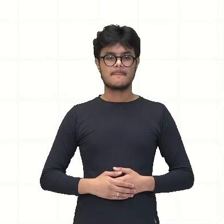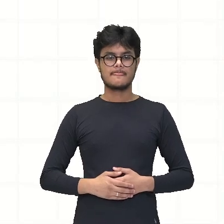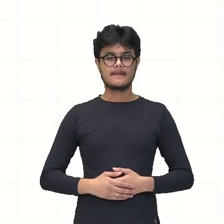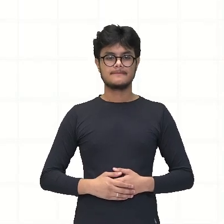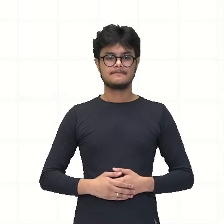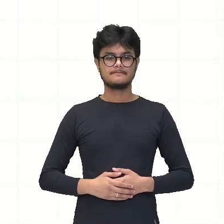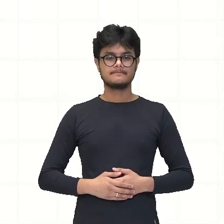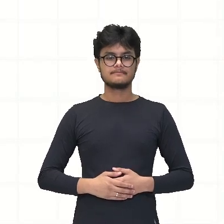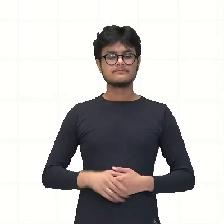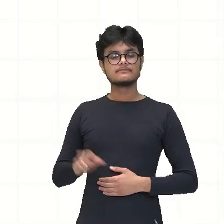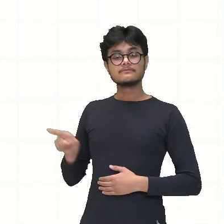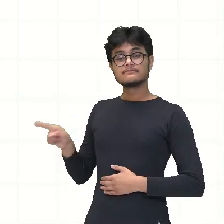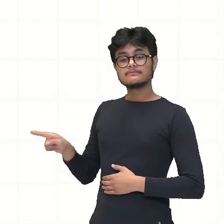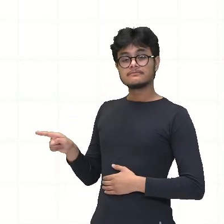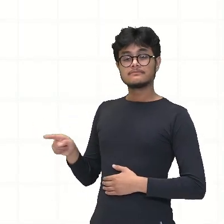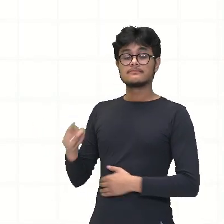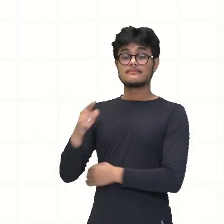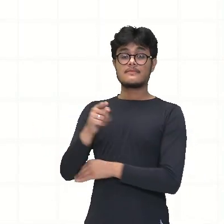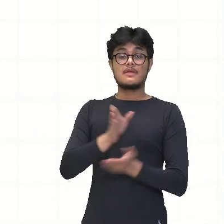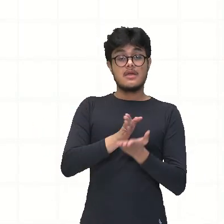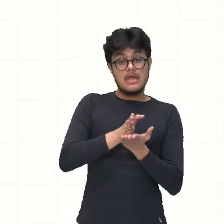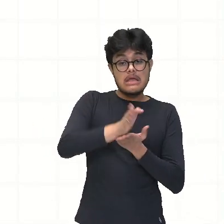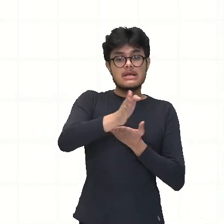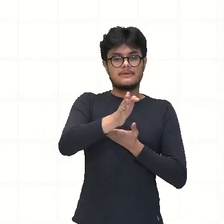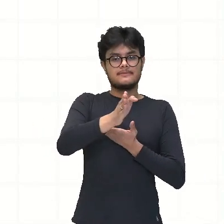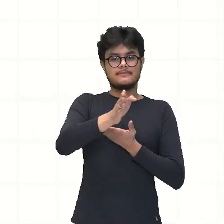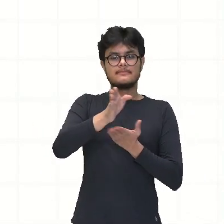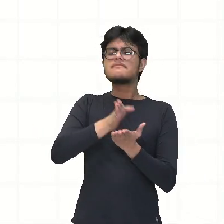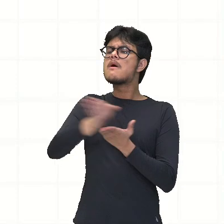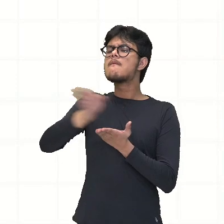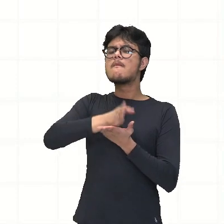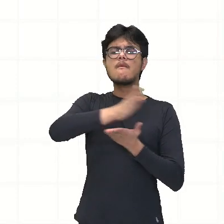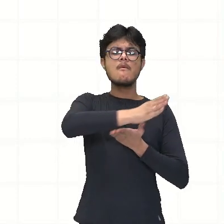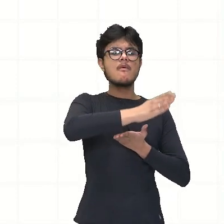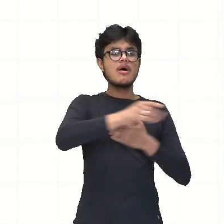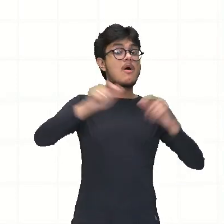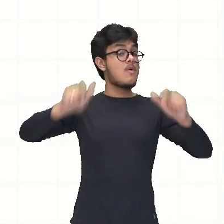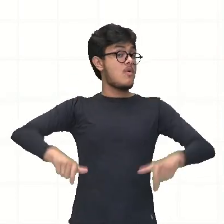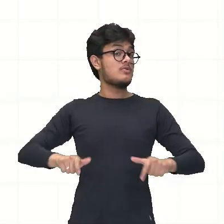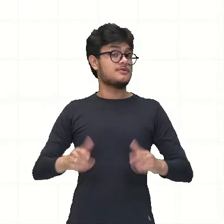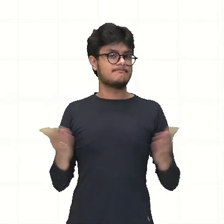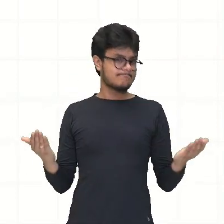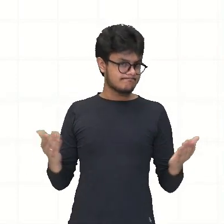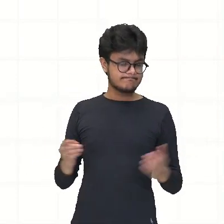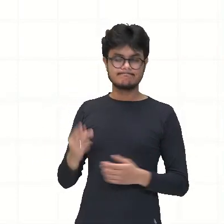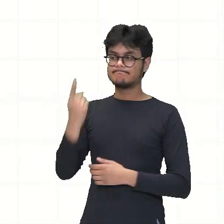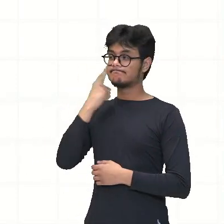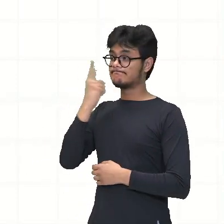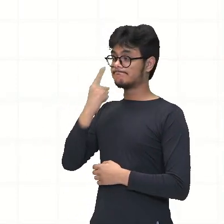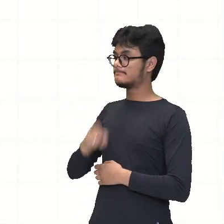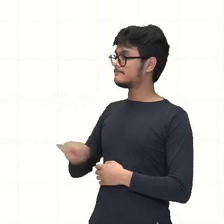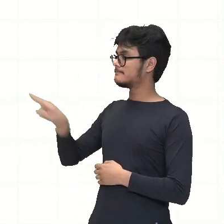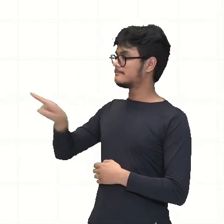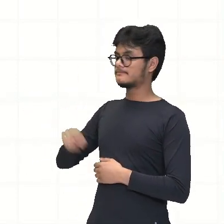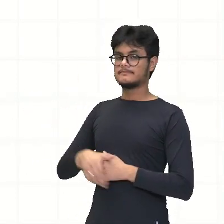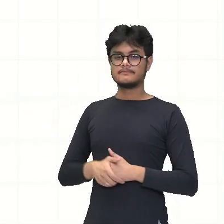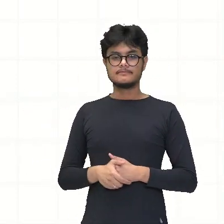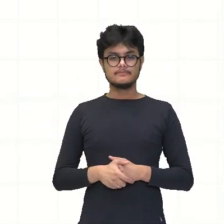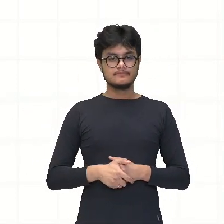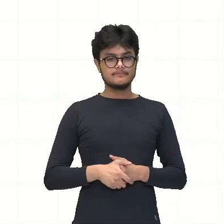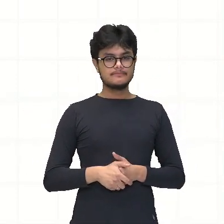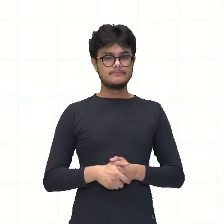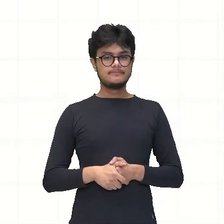bom? Então, é para onde a seta está nos direcionando. E aí a gente observa tanto para a região